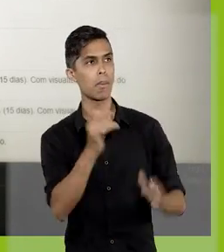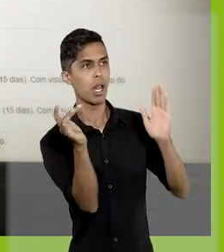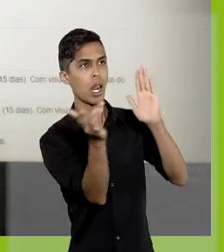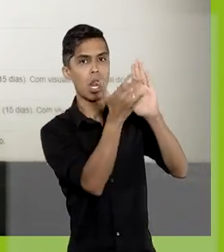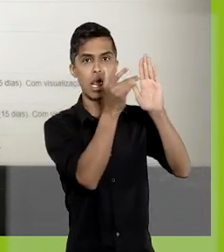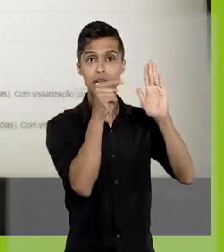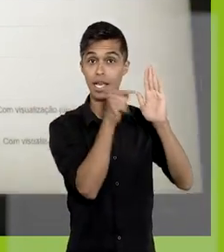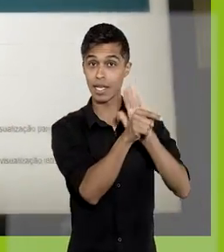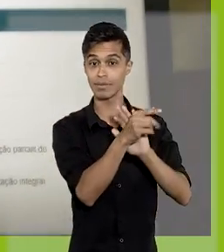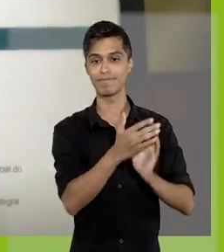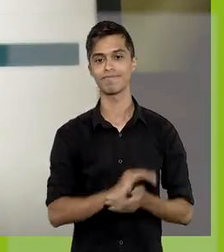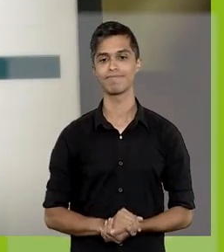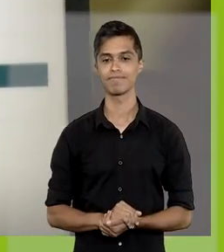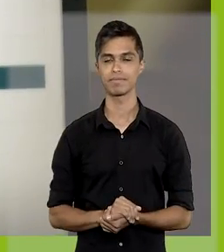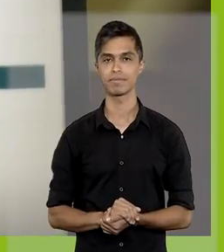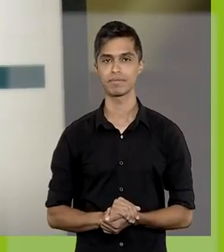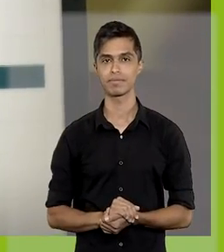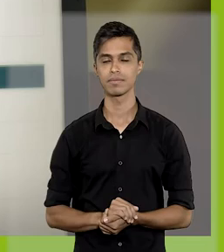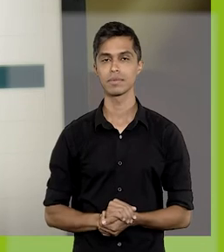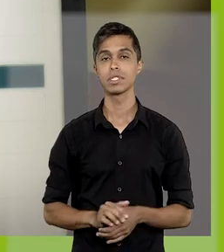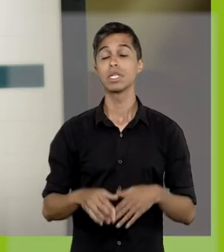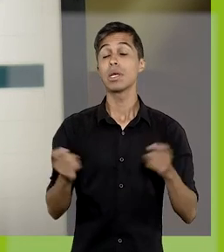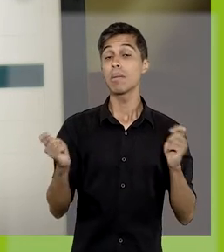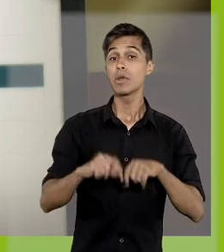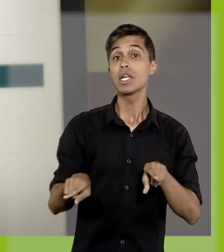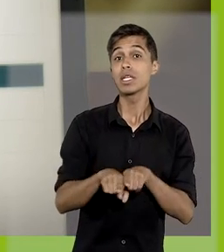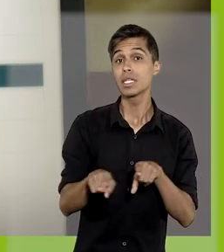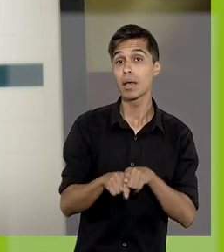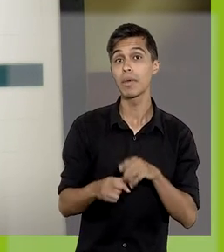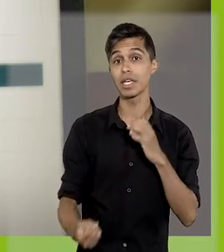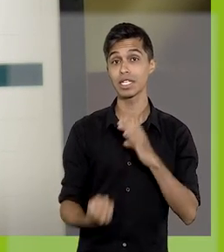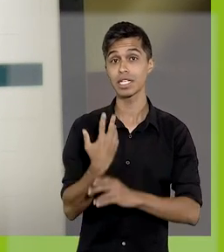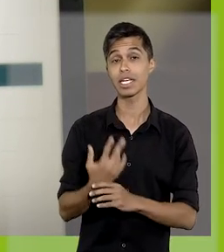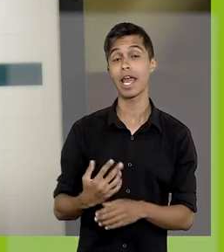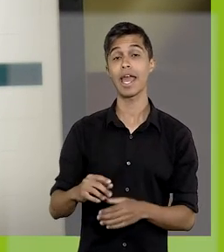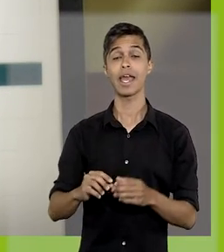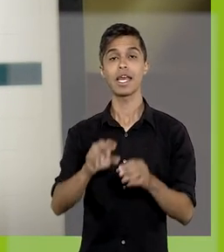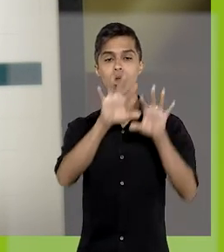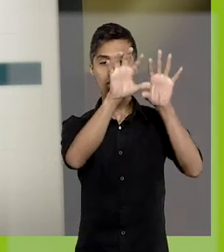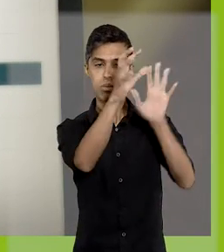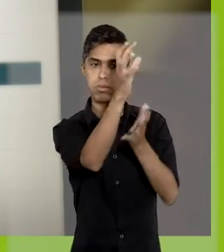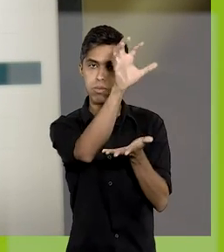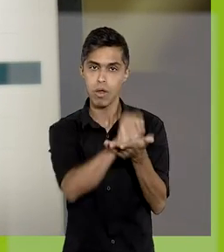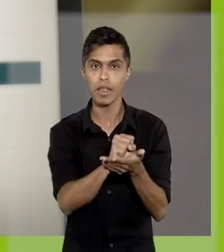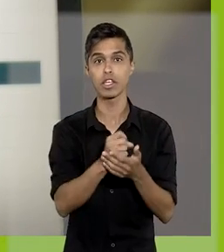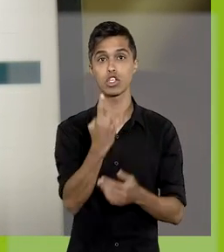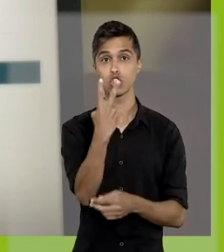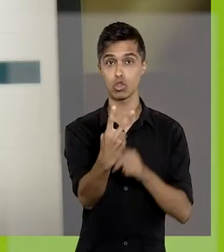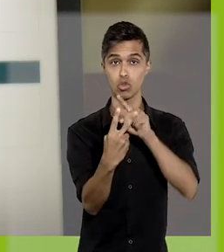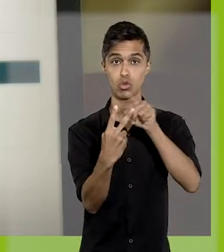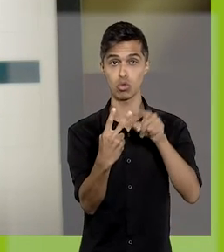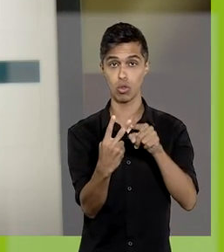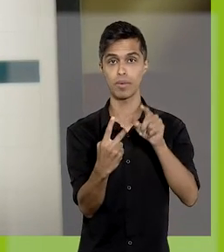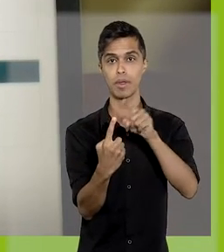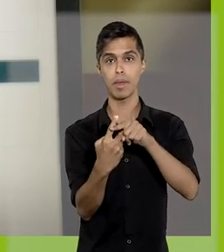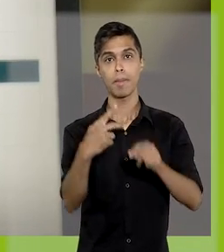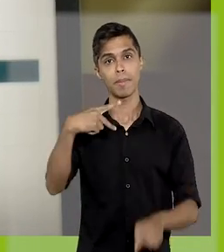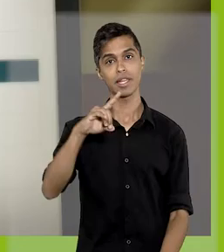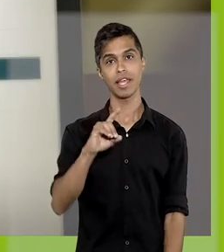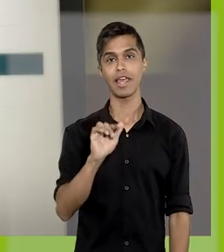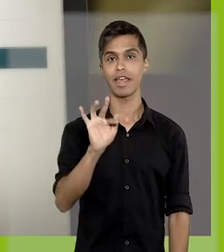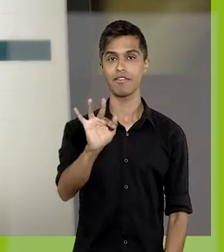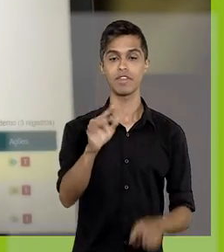documento desejado. É possível ainda gerar os arquivos em dois formatos diferentes, em PDF e em